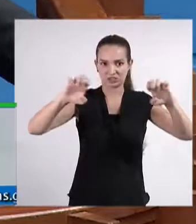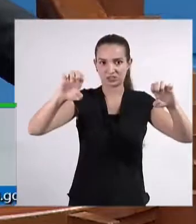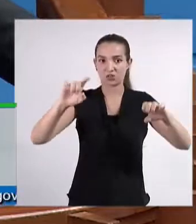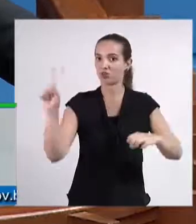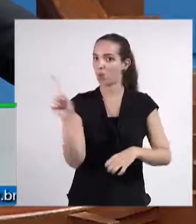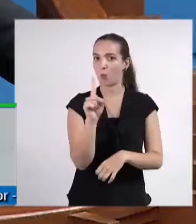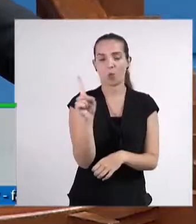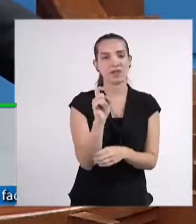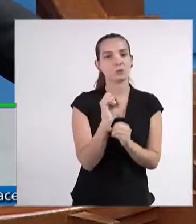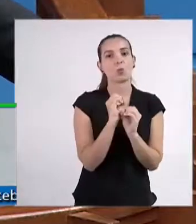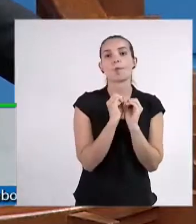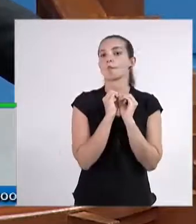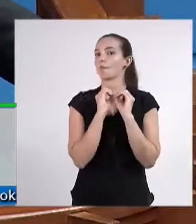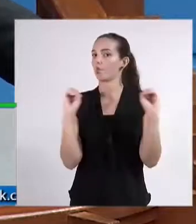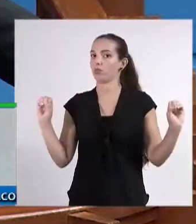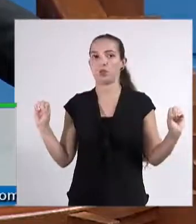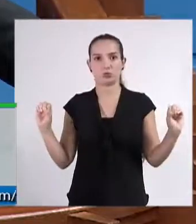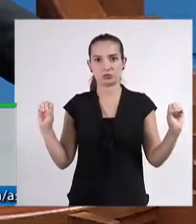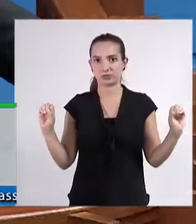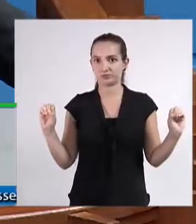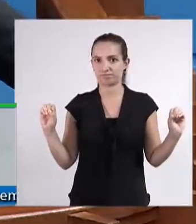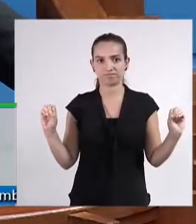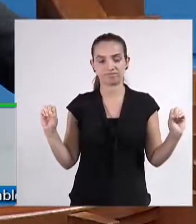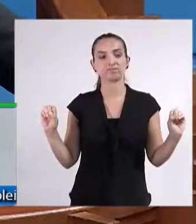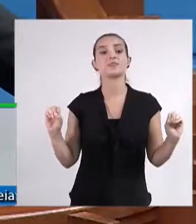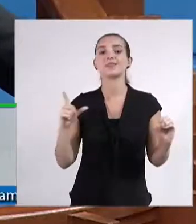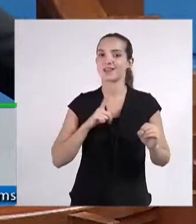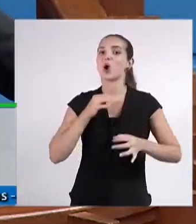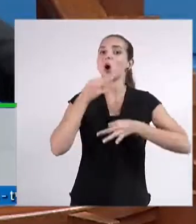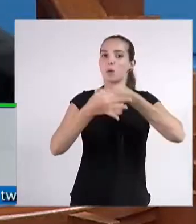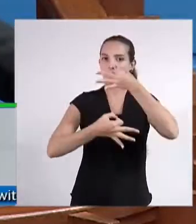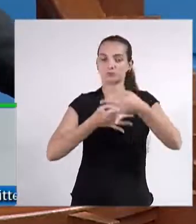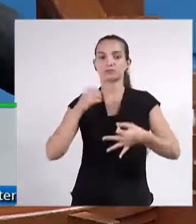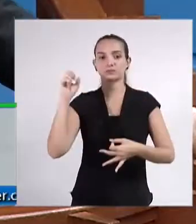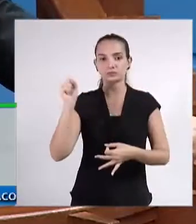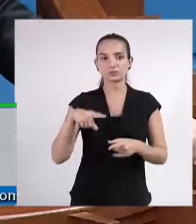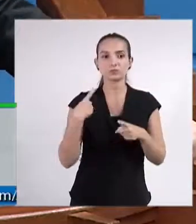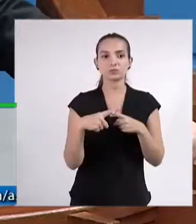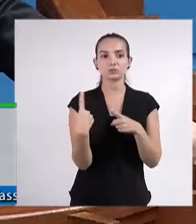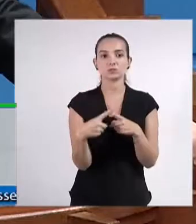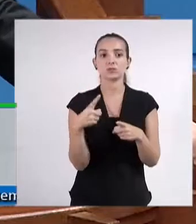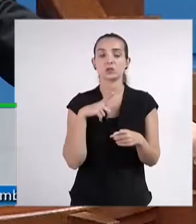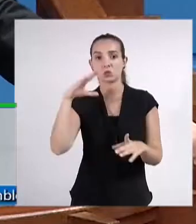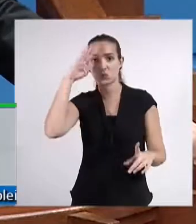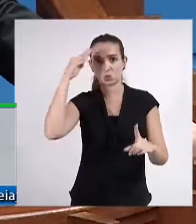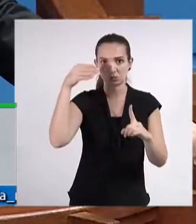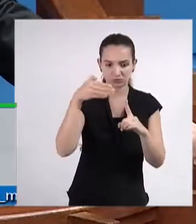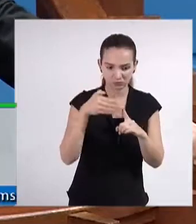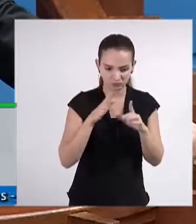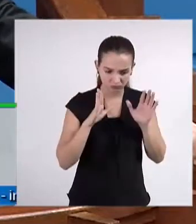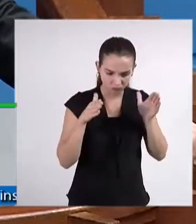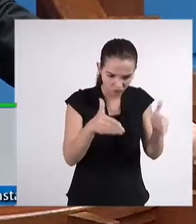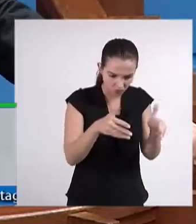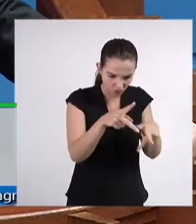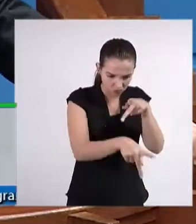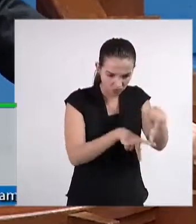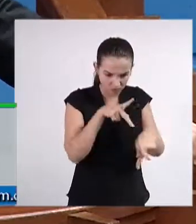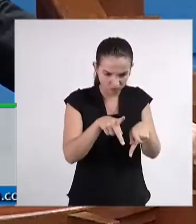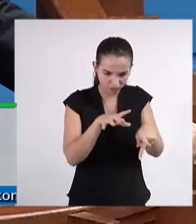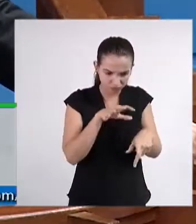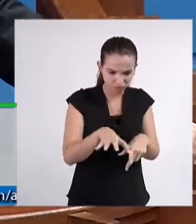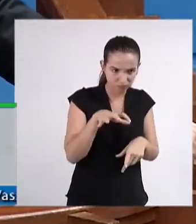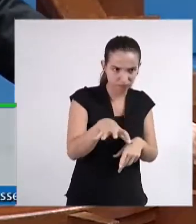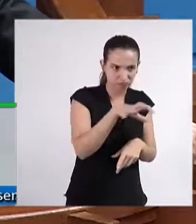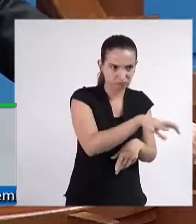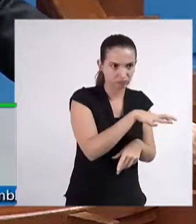neutra. A evangelização, ela está dirigida aos povos da região,